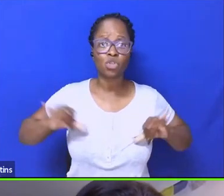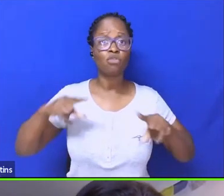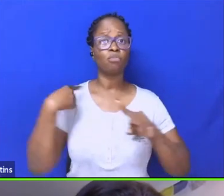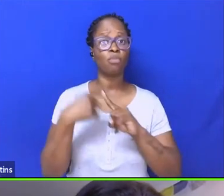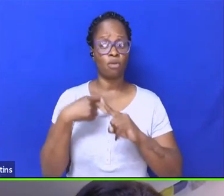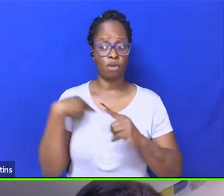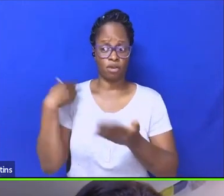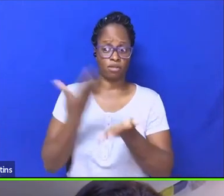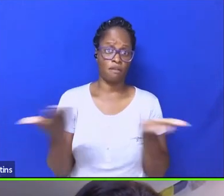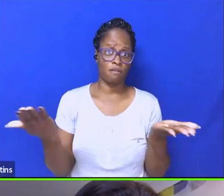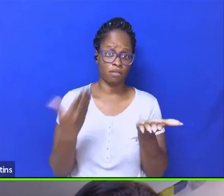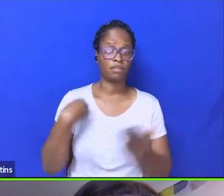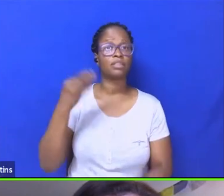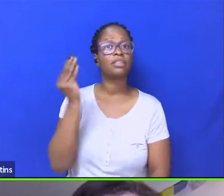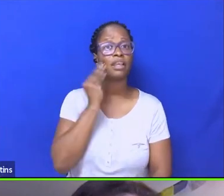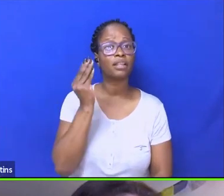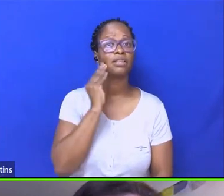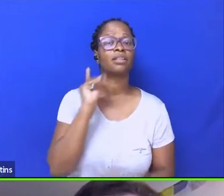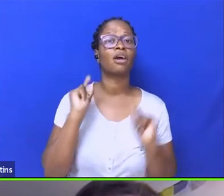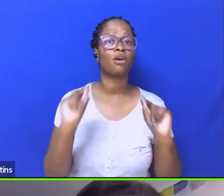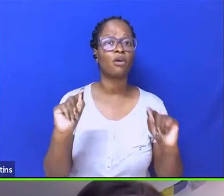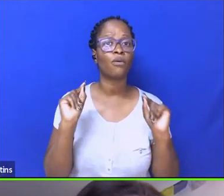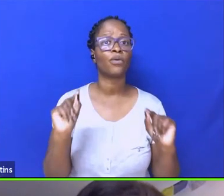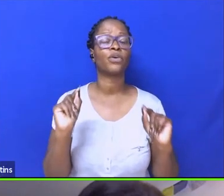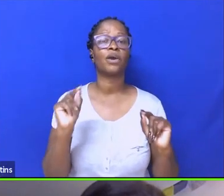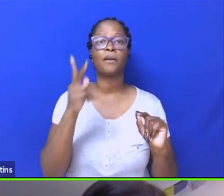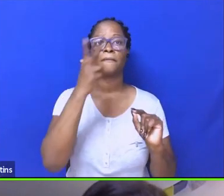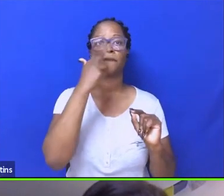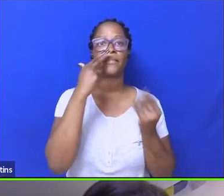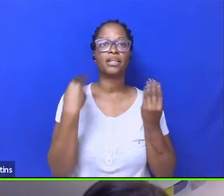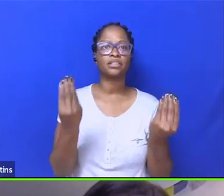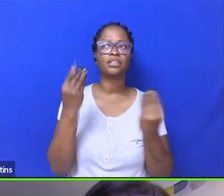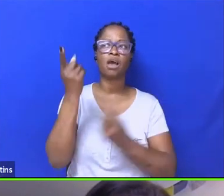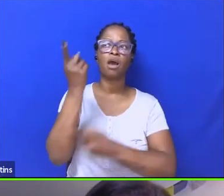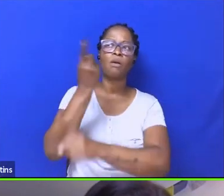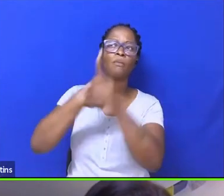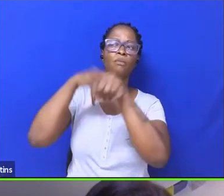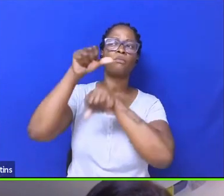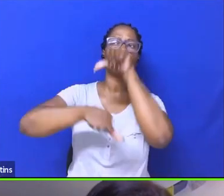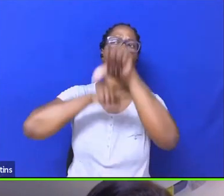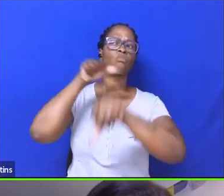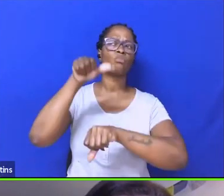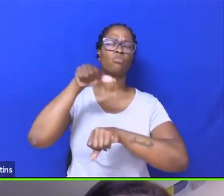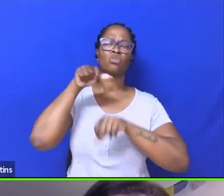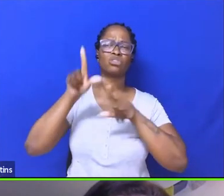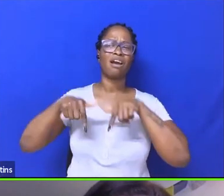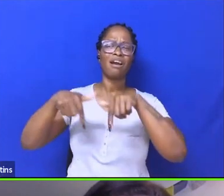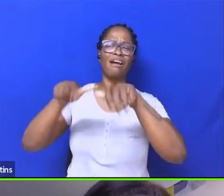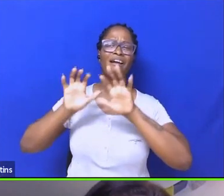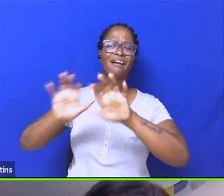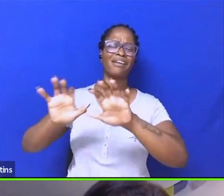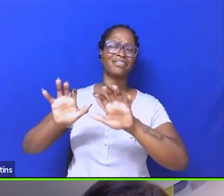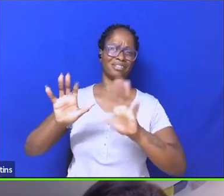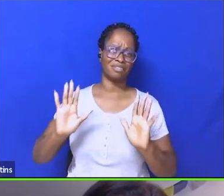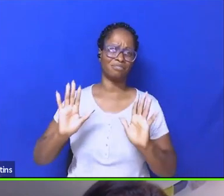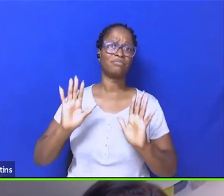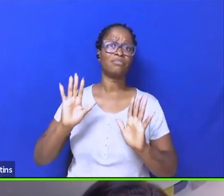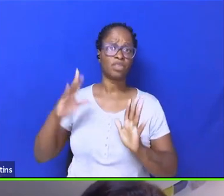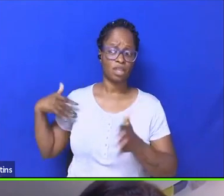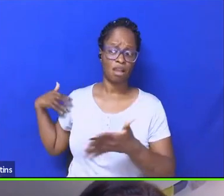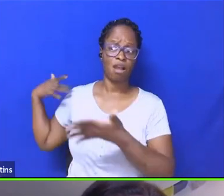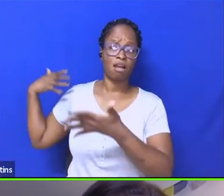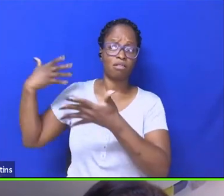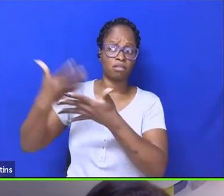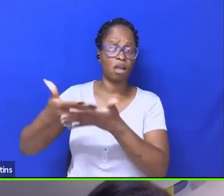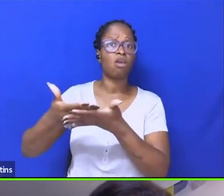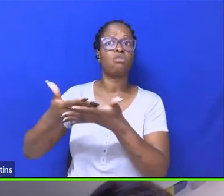régimen constitucional que eu creo que perpetuou impunidade esse é parte do problema está construído de uma maneira que faz a